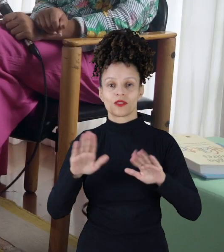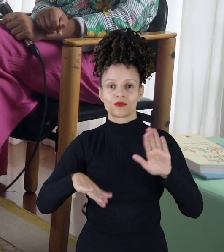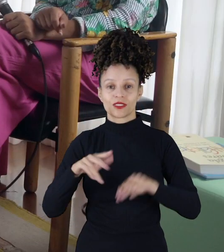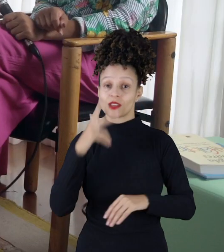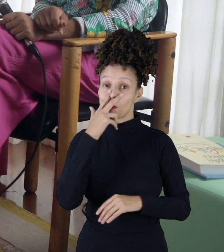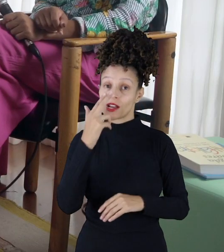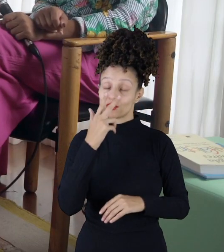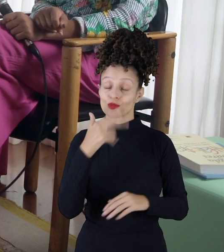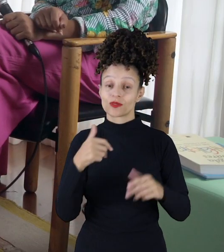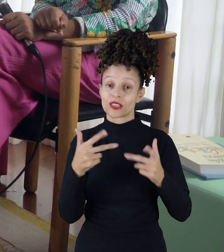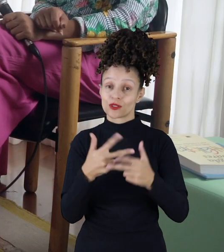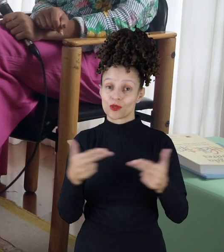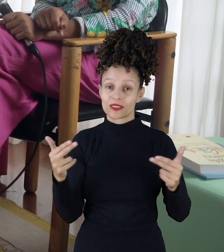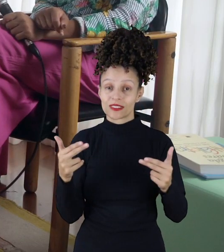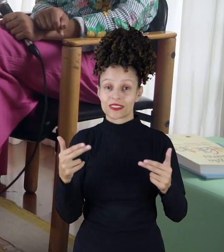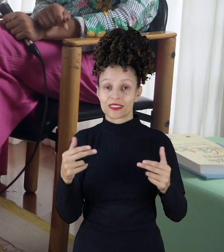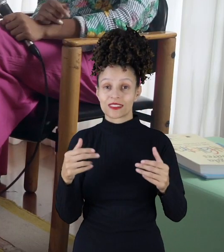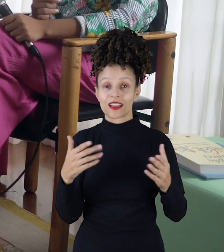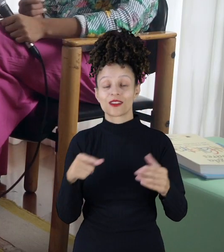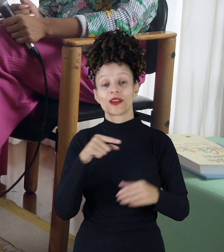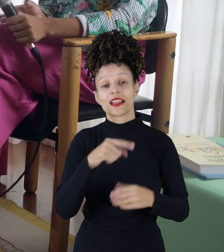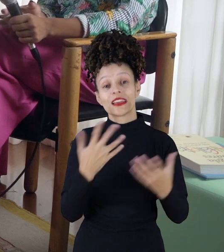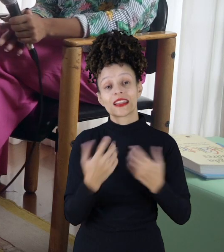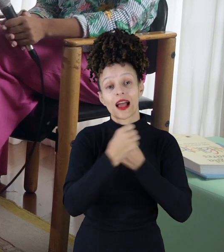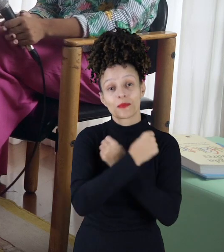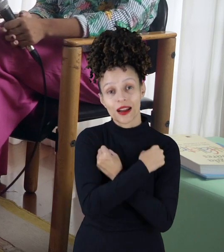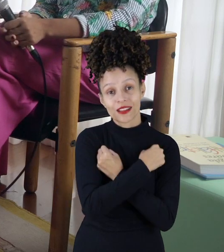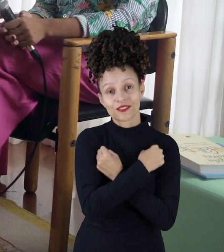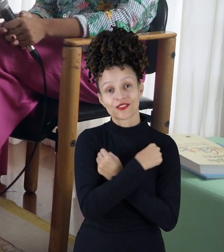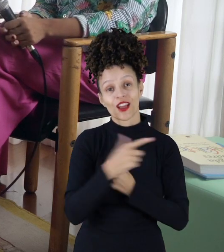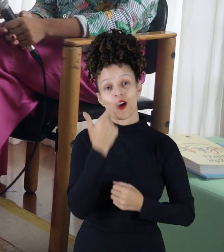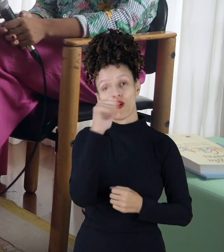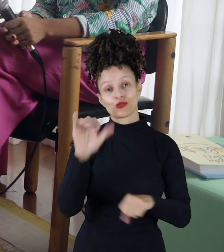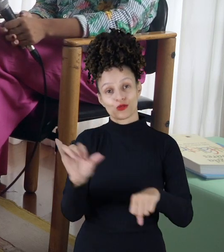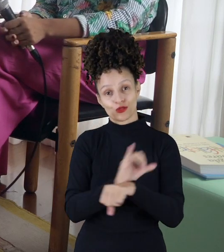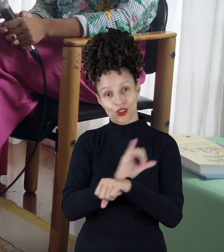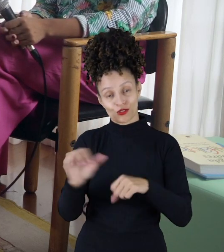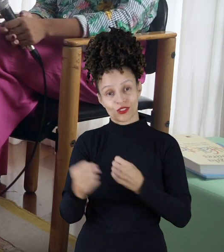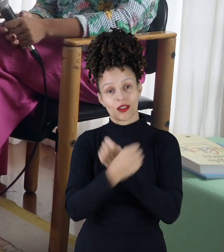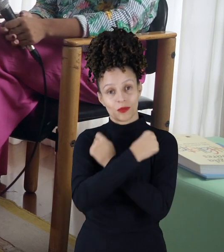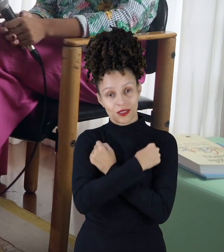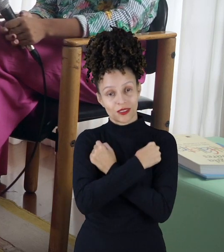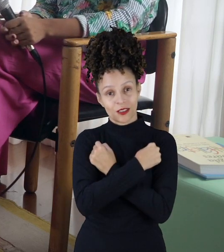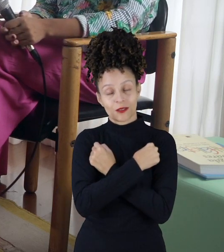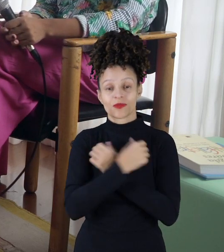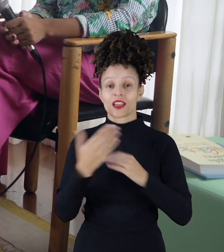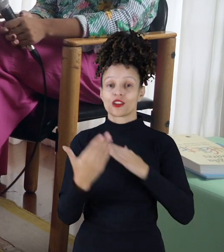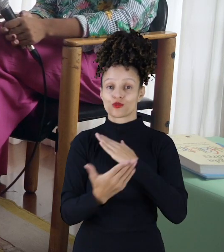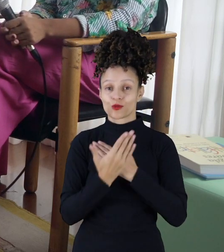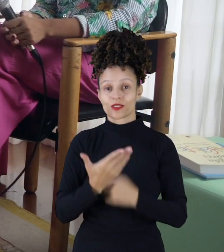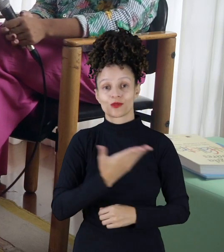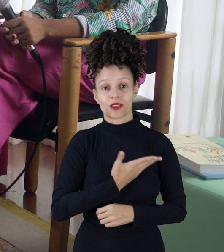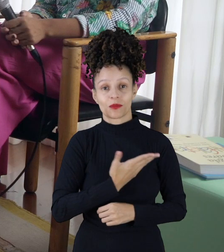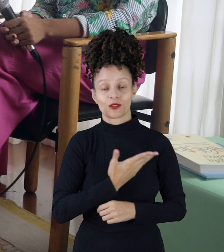outubro. Então, às vezes eu acho que essas coisas são... Então, o Ouriço queria um abraço e ele tem que arrumar outras formas de abraçar com